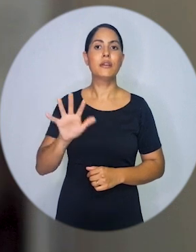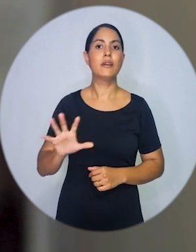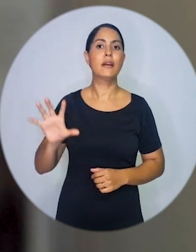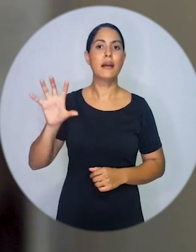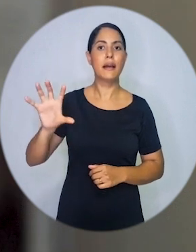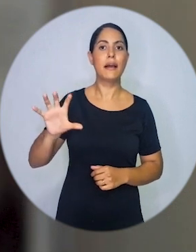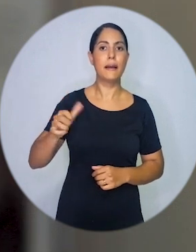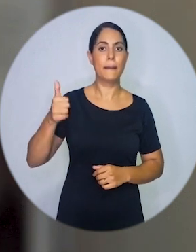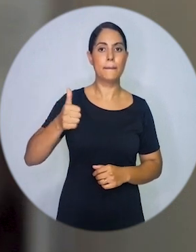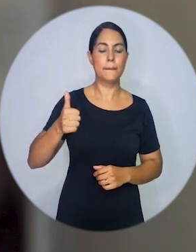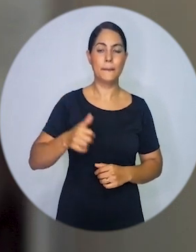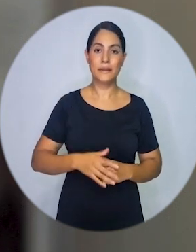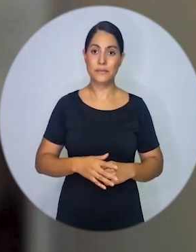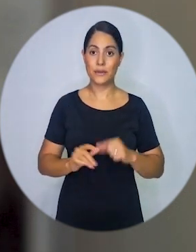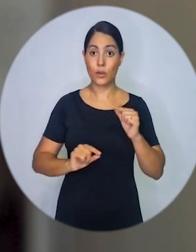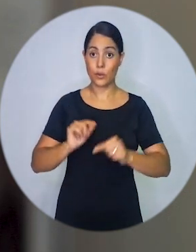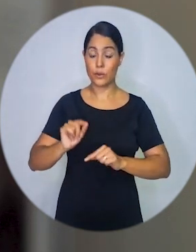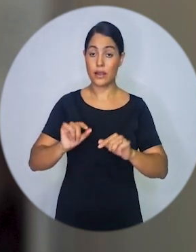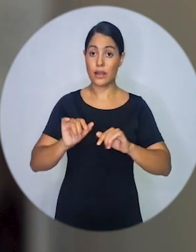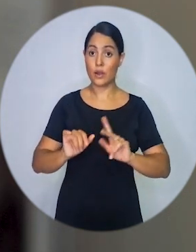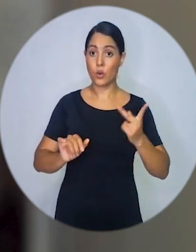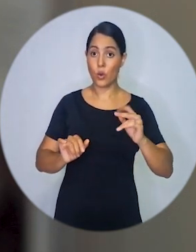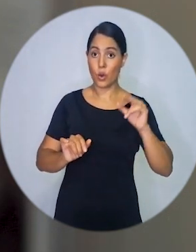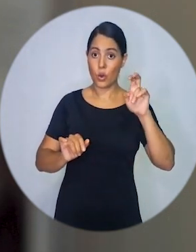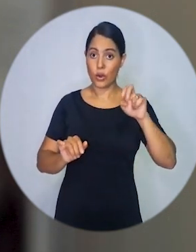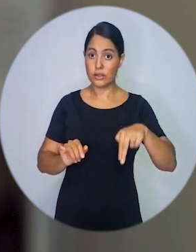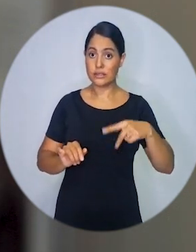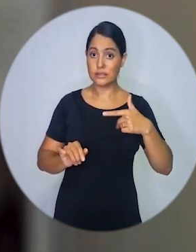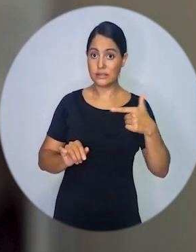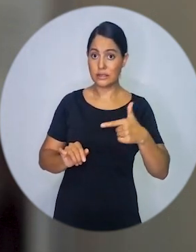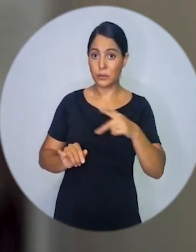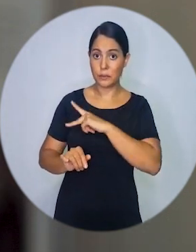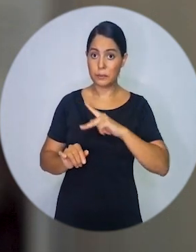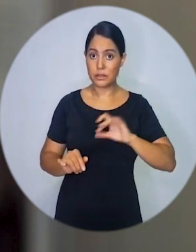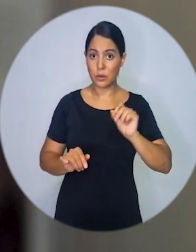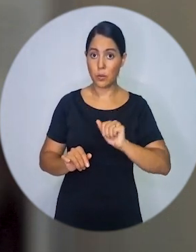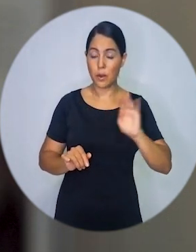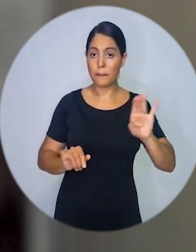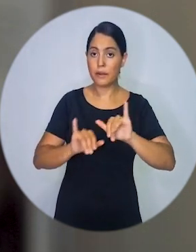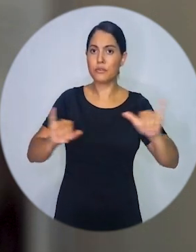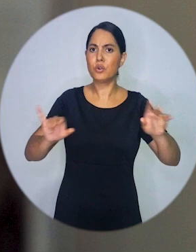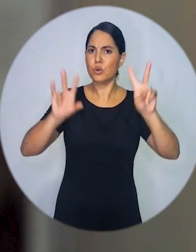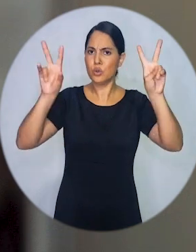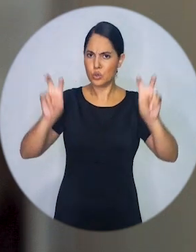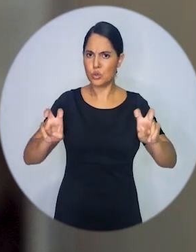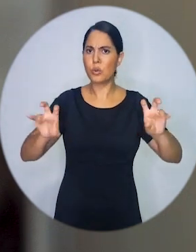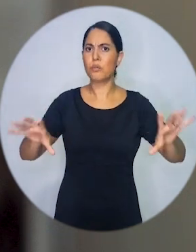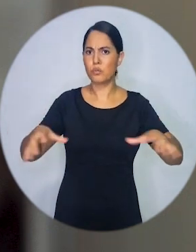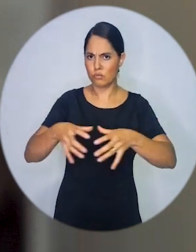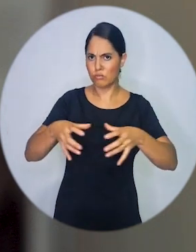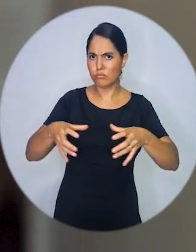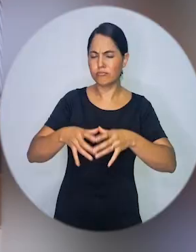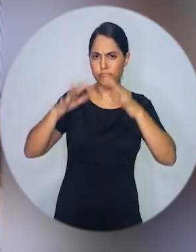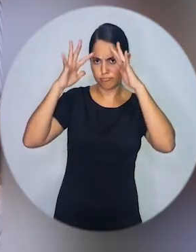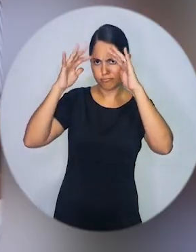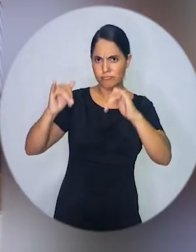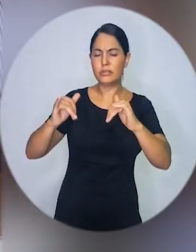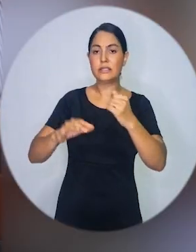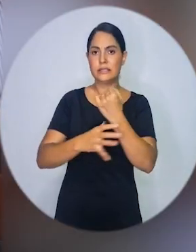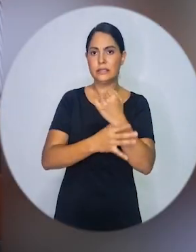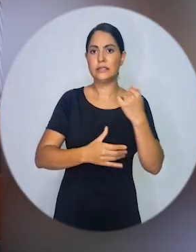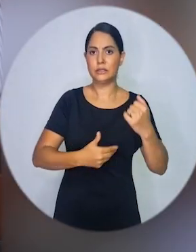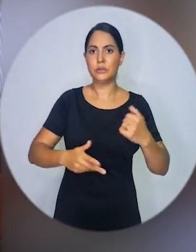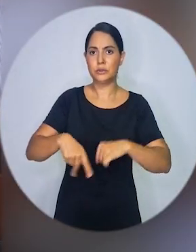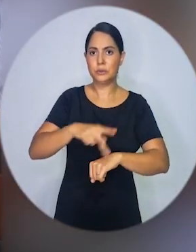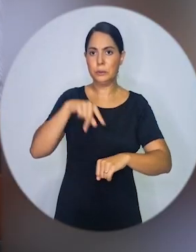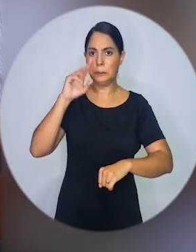da OAB Nacional, Rafael Horn, destacou a centralidade e importância da Corte para o sistema jurídico do país. Ao longo de